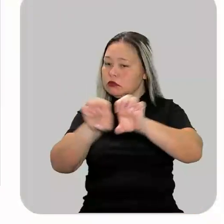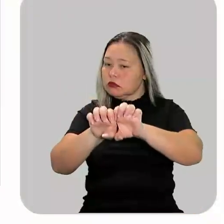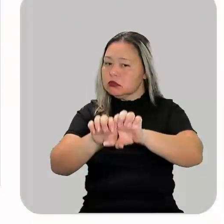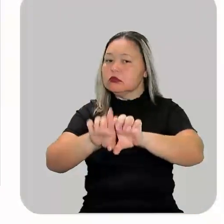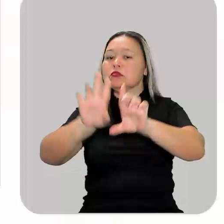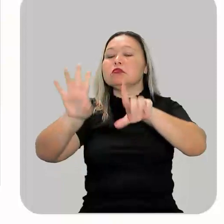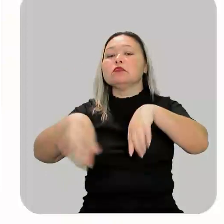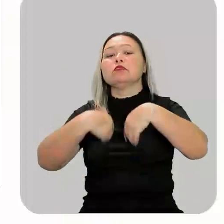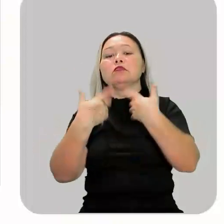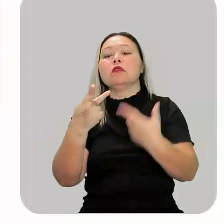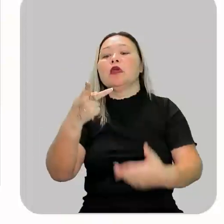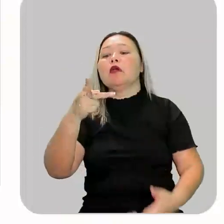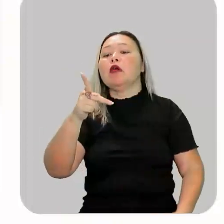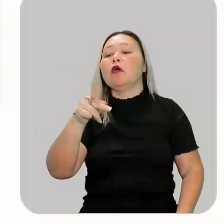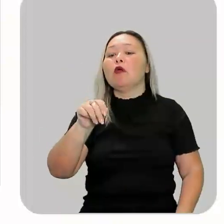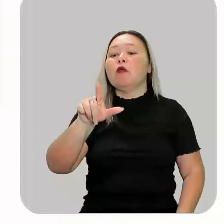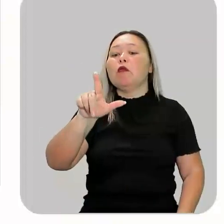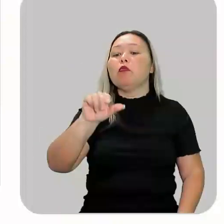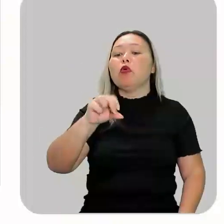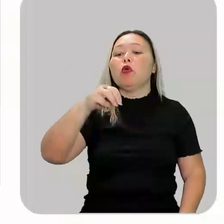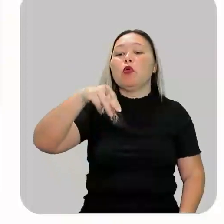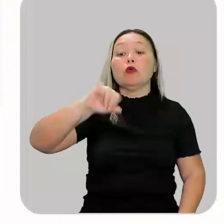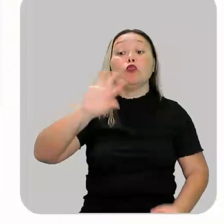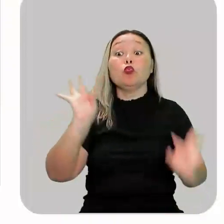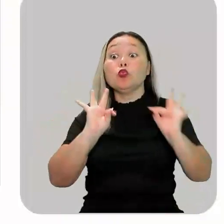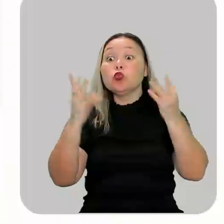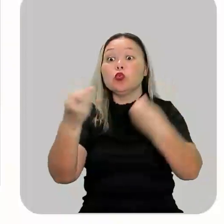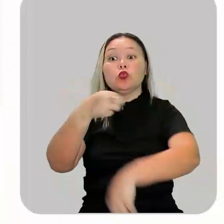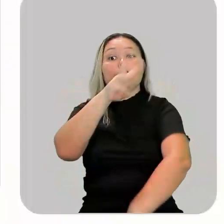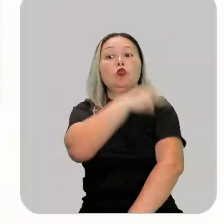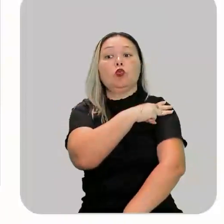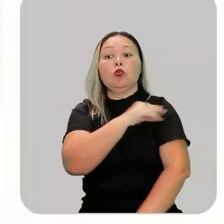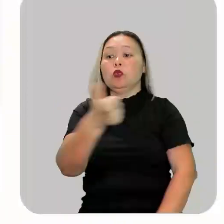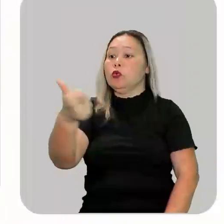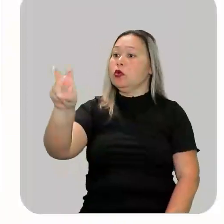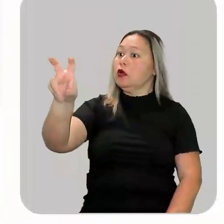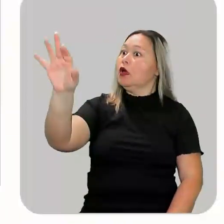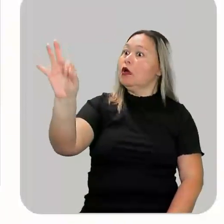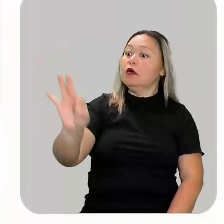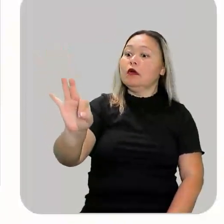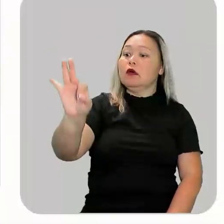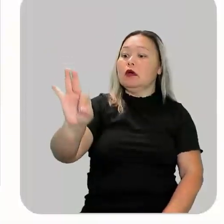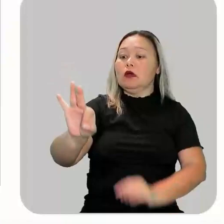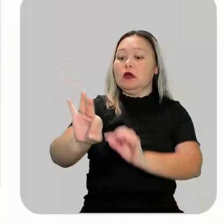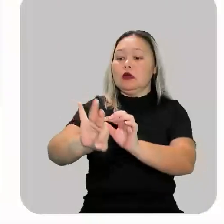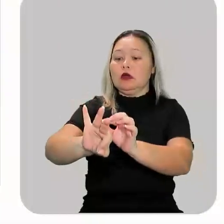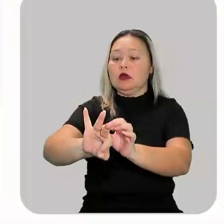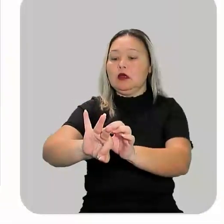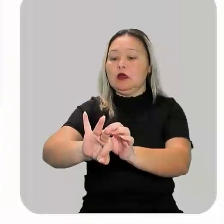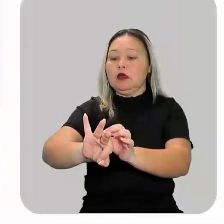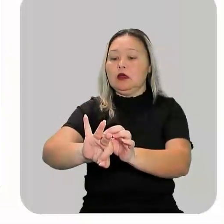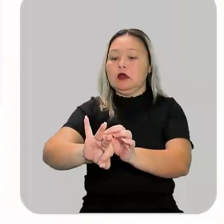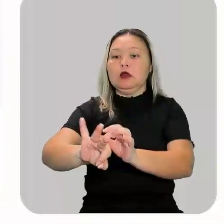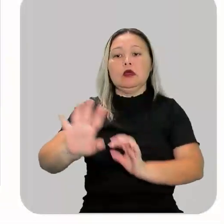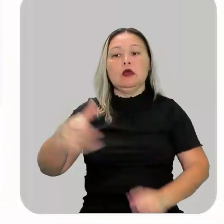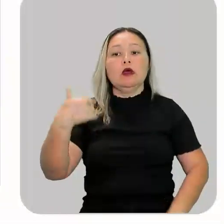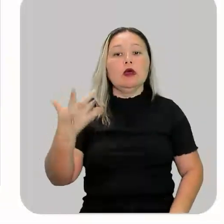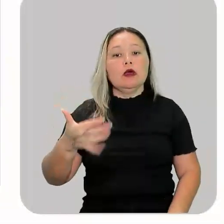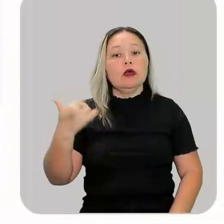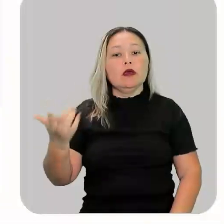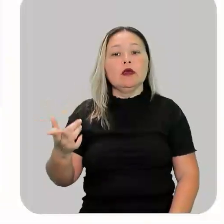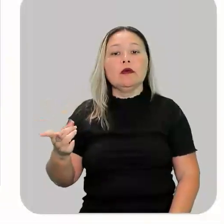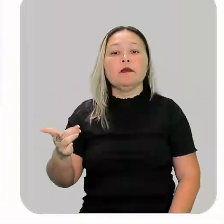e estudamos polinômios, tudo no terceiro ano, 15%. E agora aqui fica legal, professor Maurício,